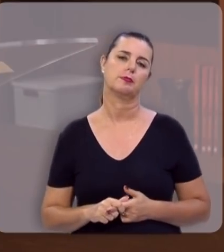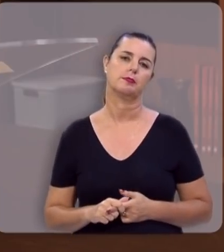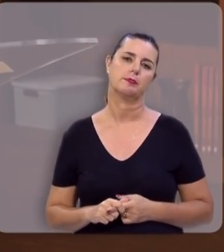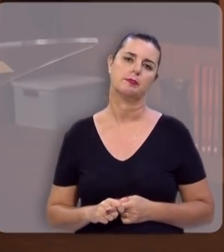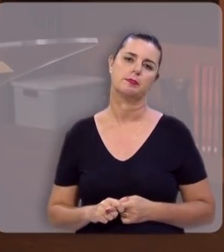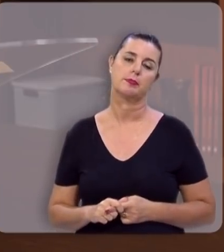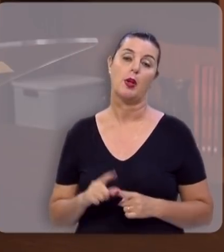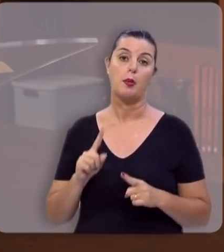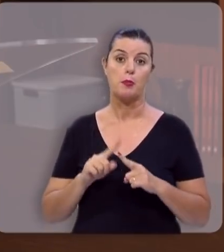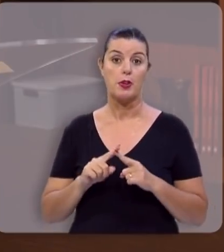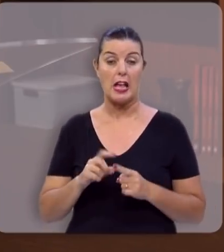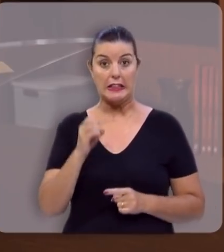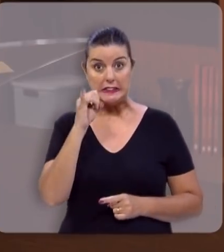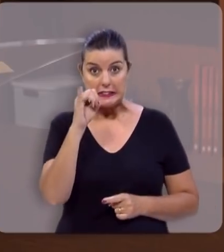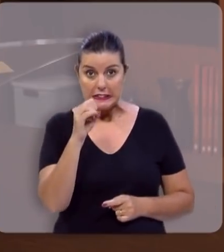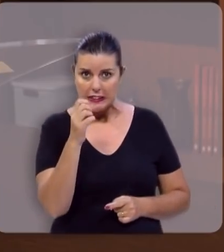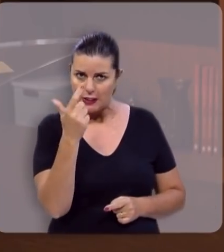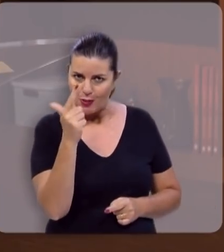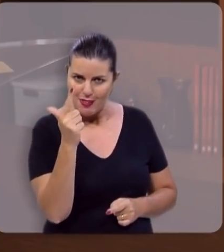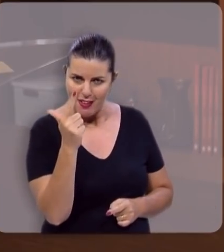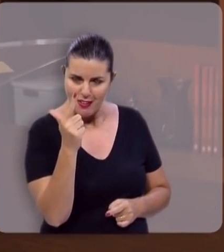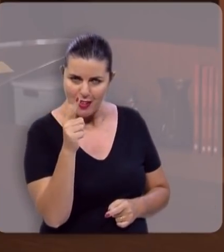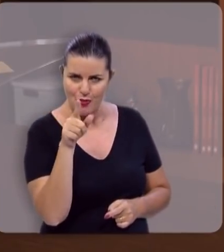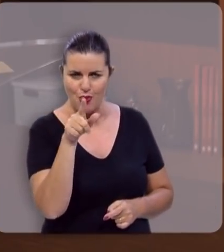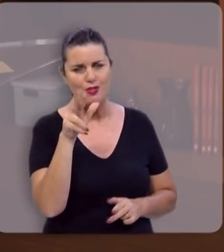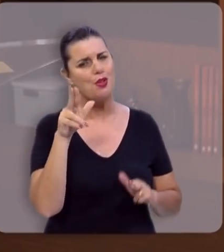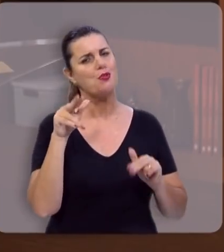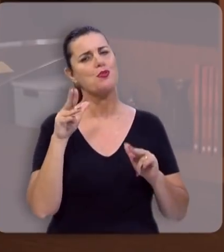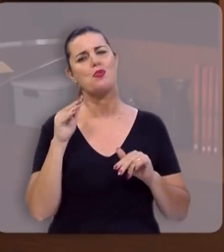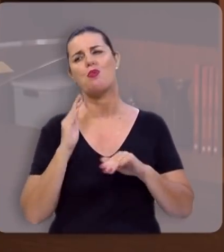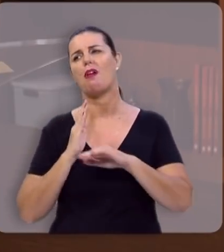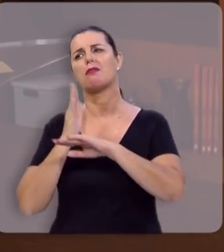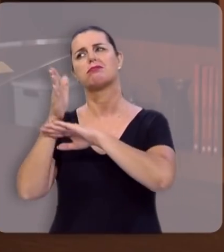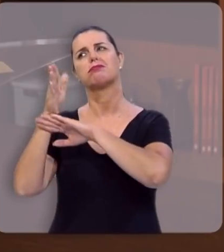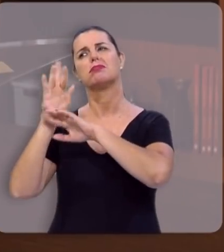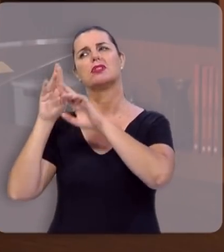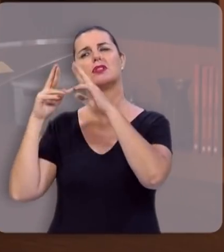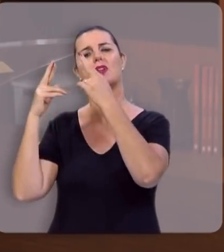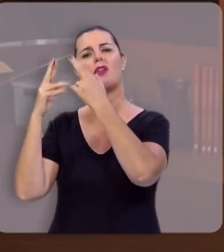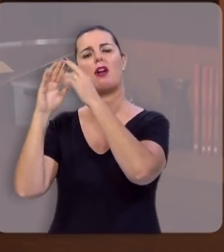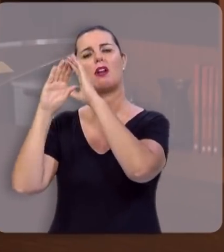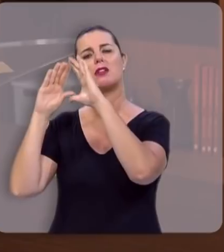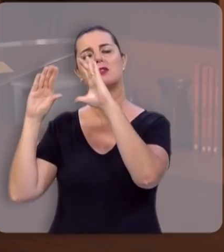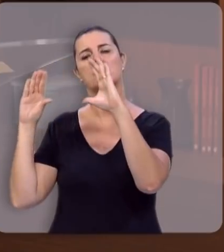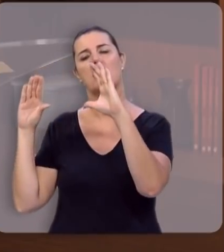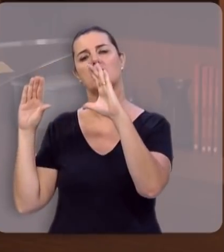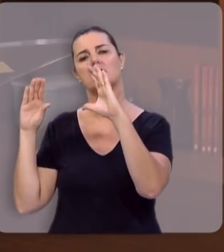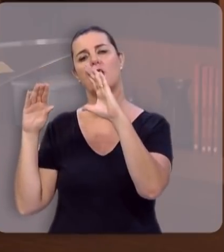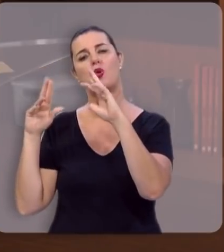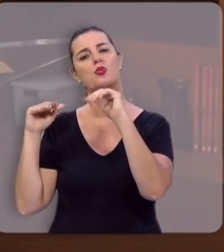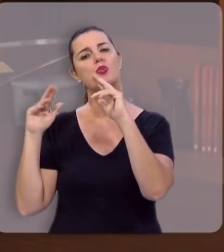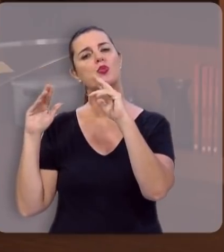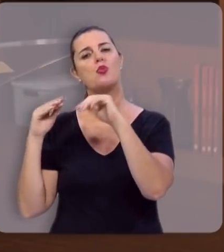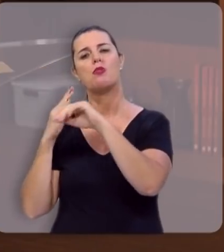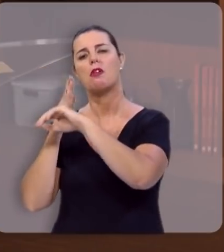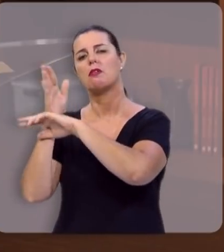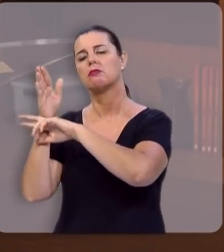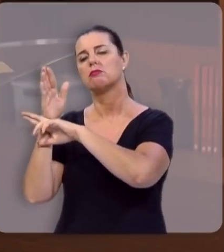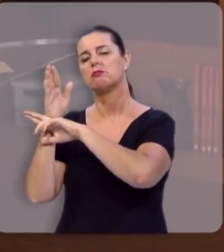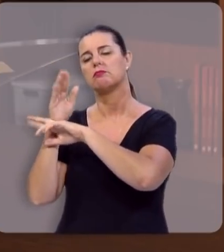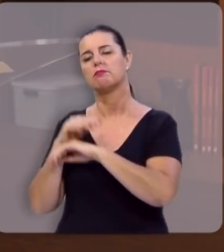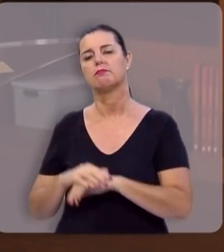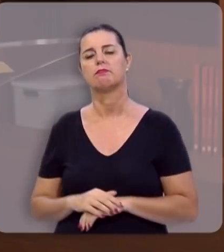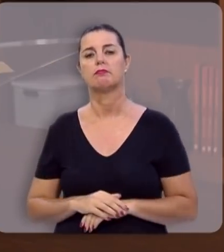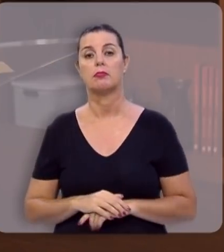Porque se você não nascer de novo, você nunca poderá entrar no céu. Você nunca poderá entrar no reino de Deus.